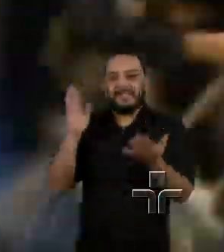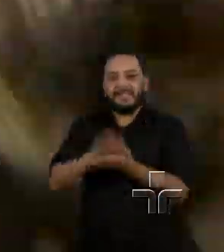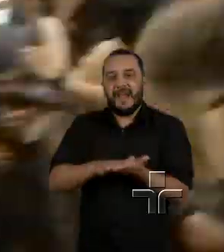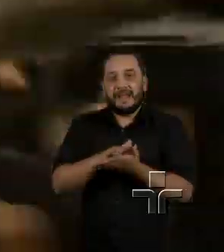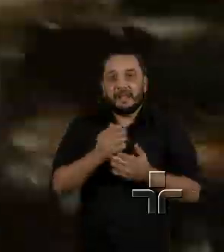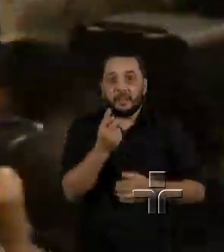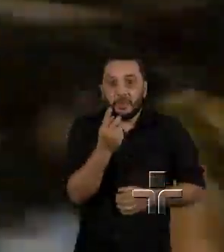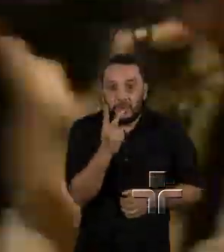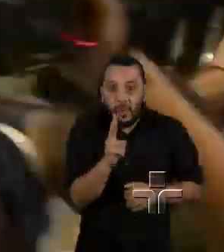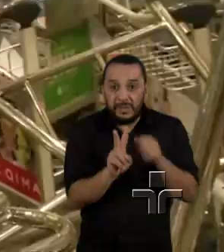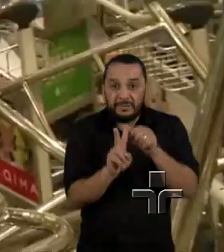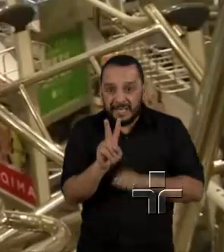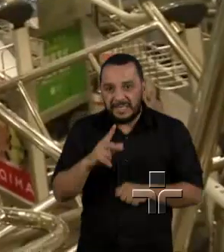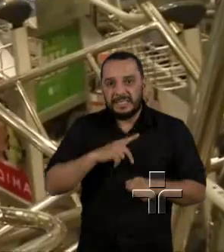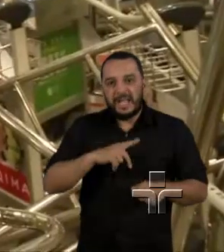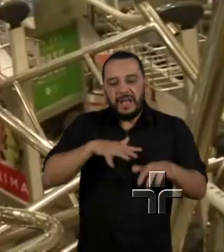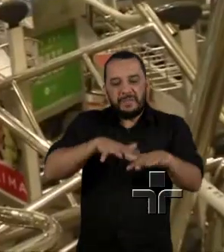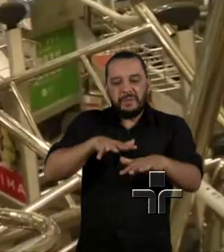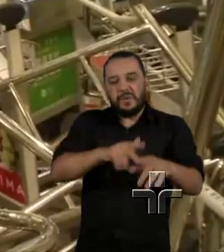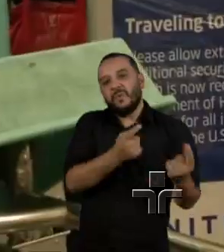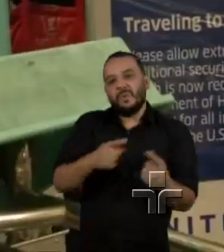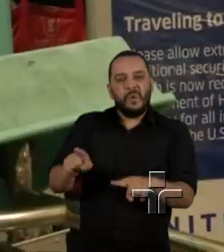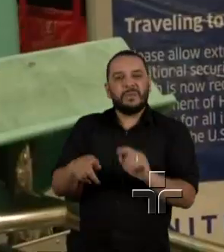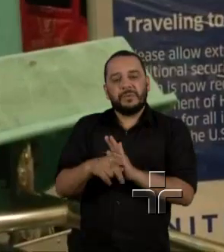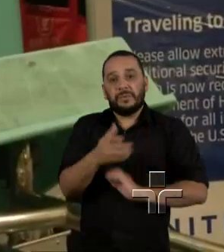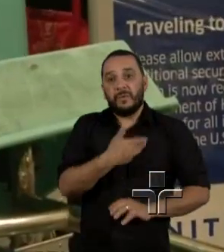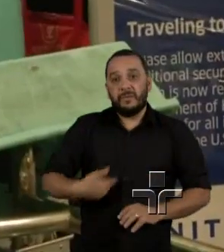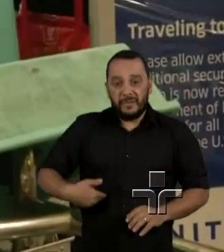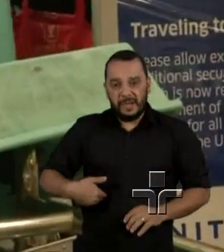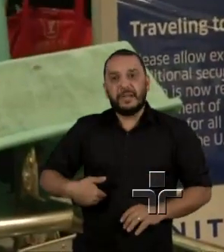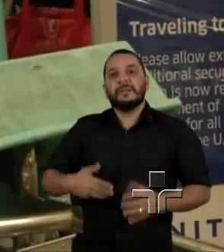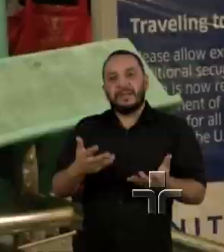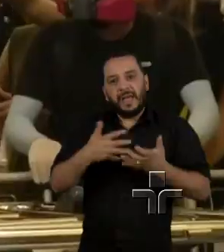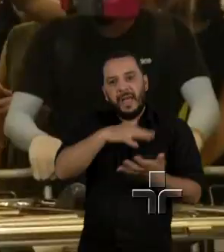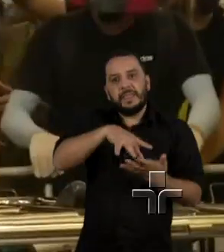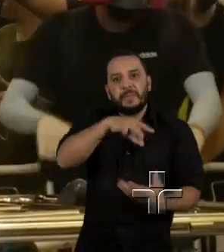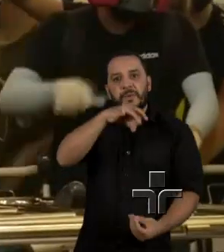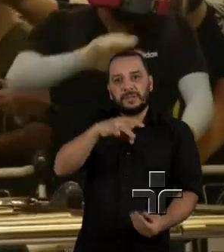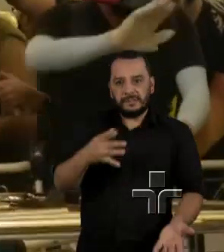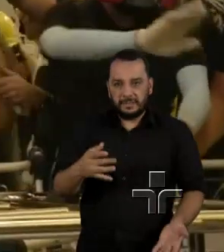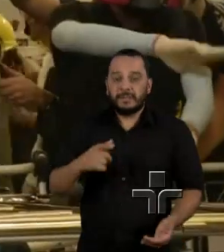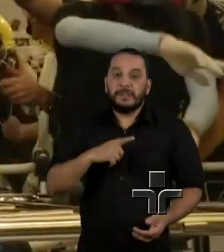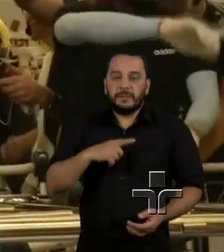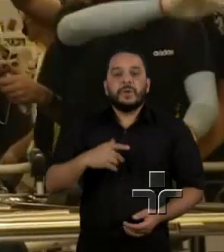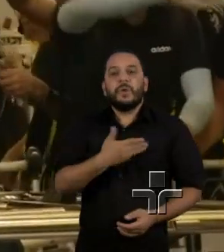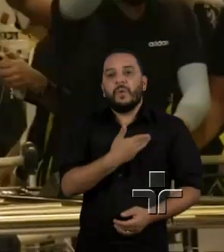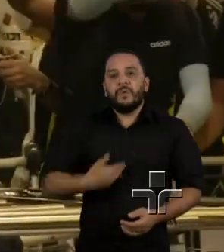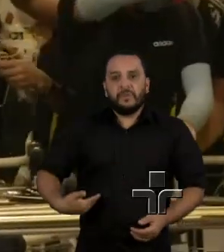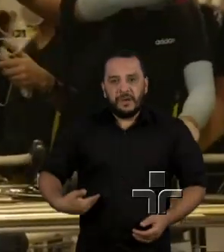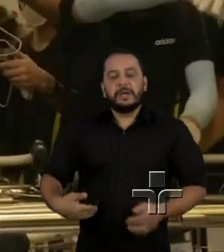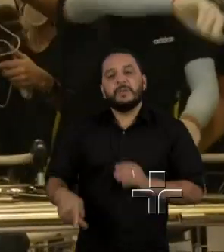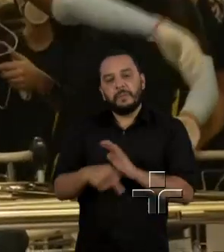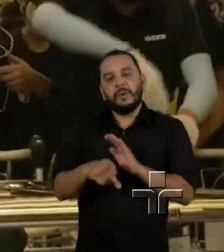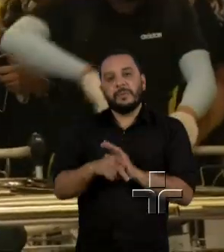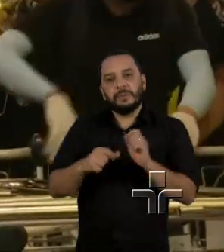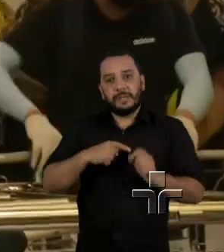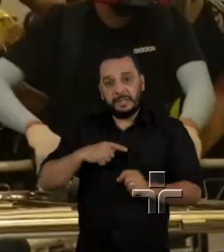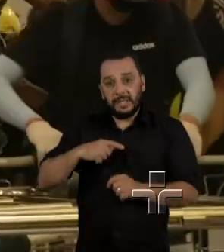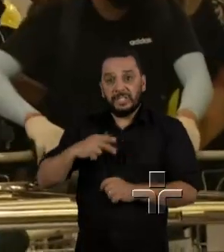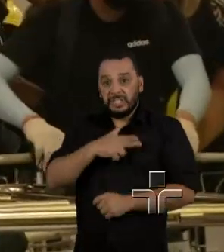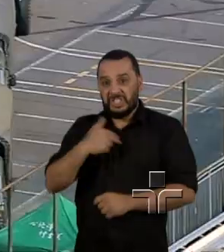uma onda de manifestações contra o governo e a favor da democracia. O governo de Pequim chamou os manifestantes